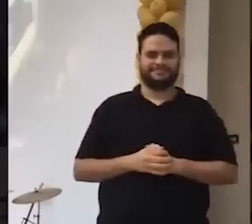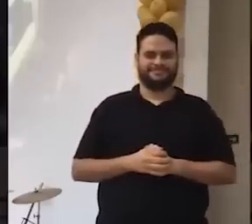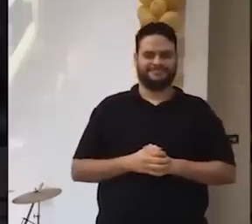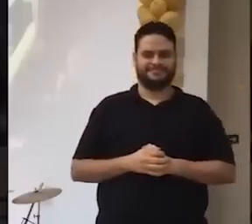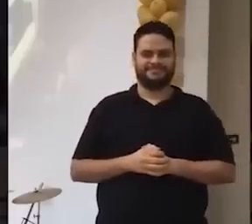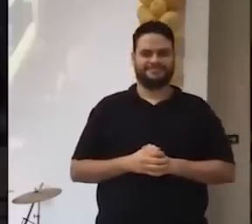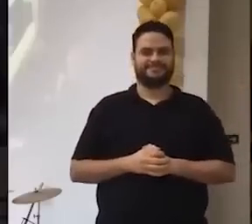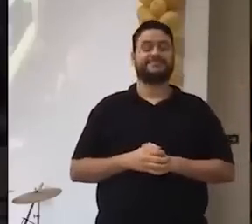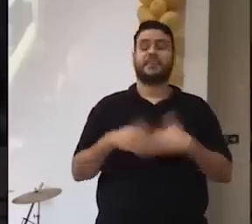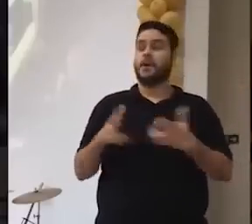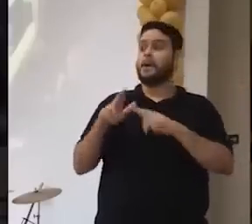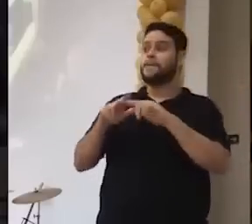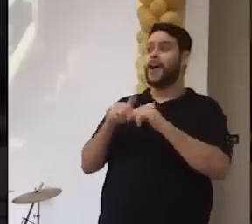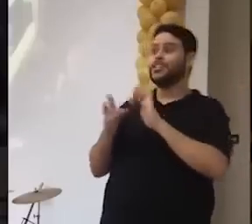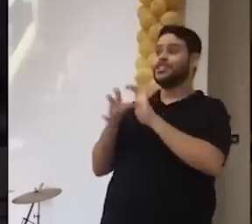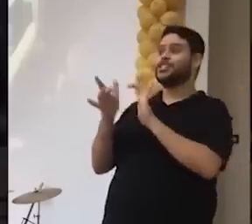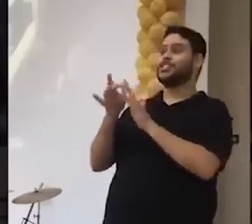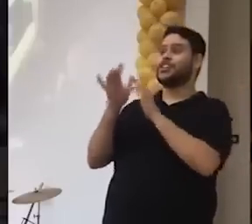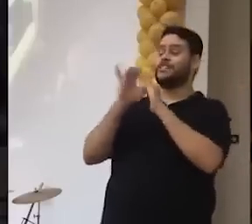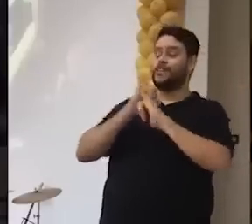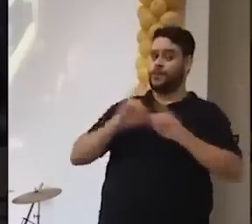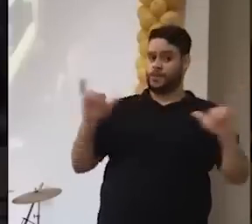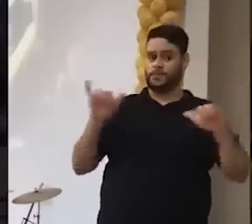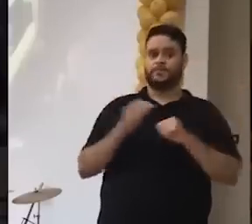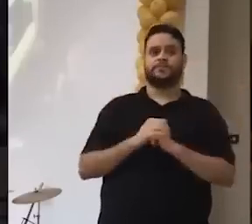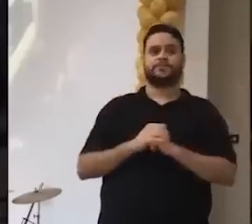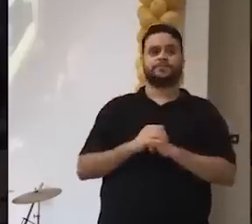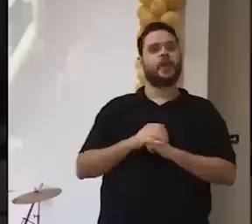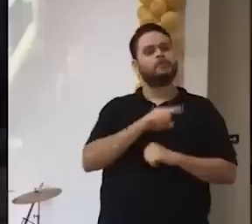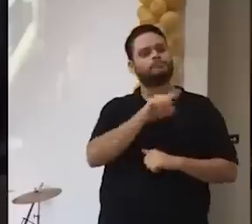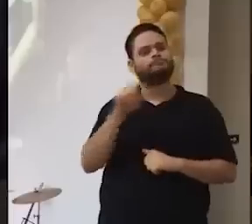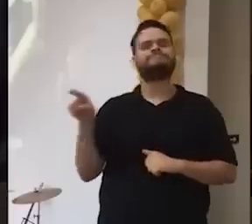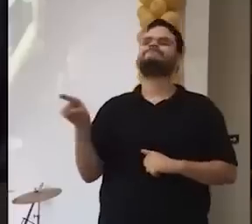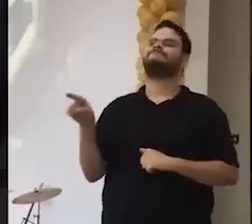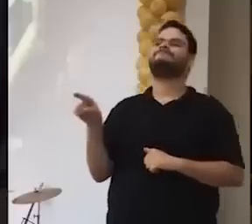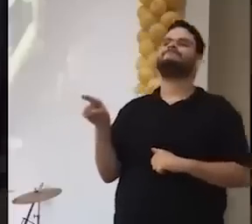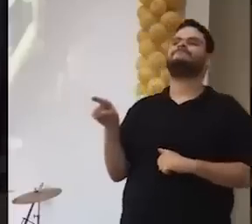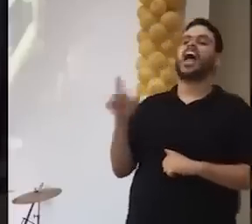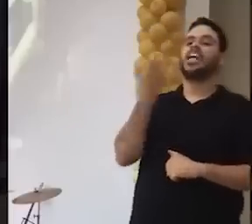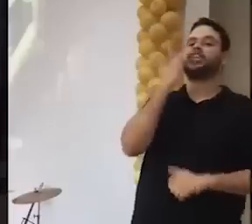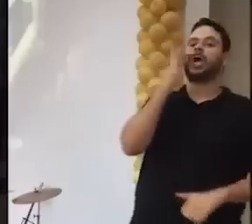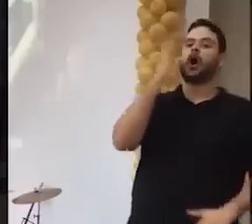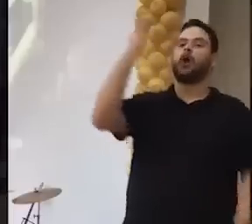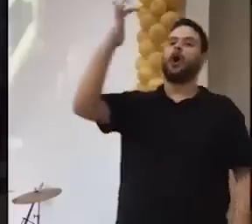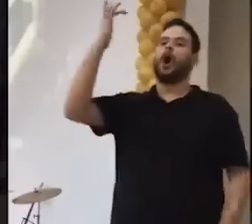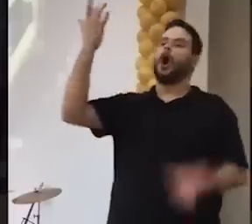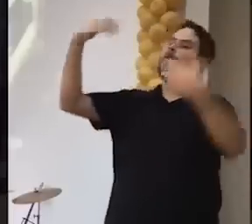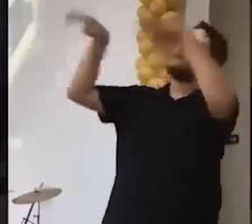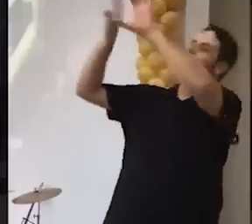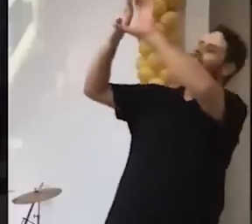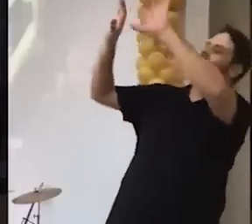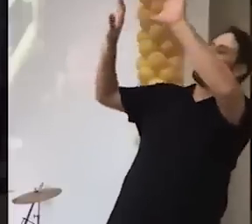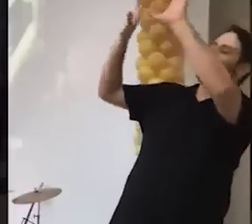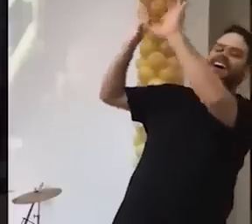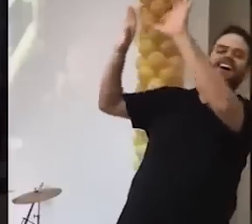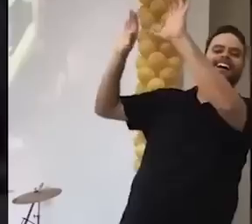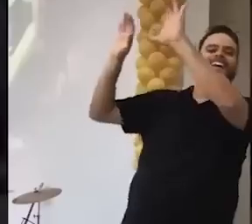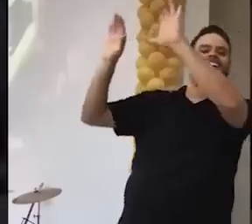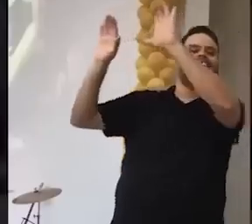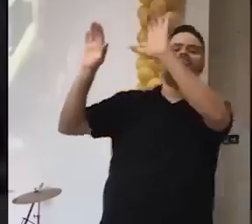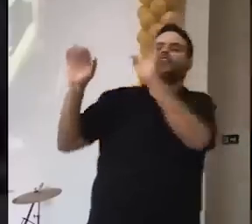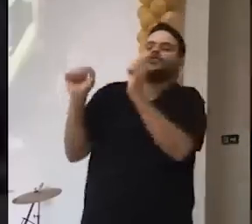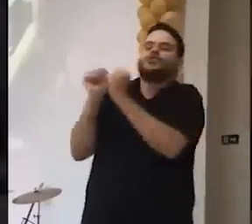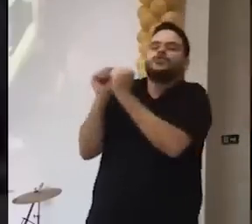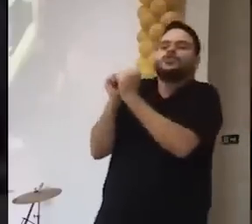É por isso que Jesus Cristo disse assim: ajunte para você tesouros lá em cima, onde nem a ferrugem, nem a